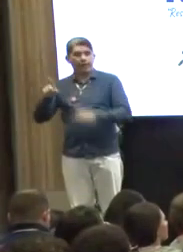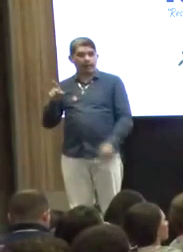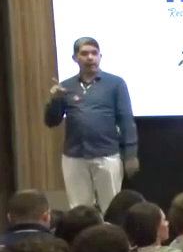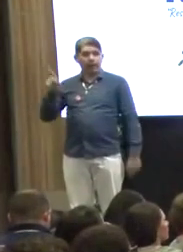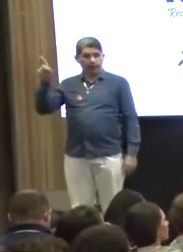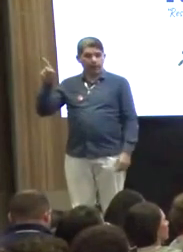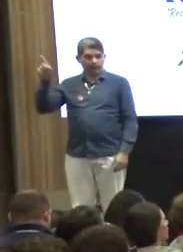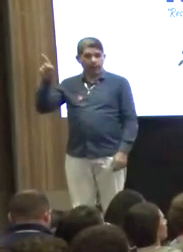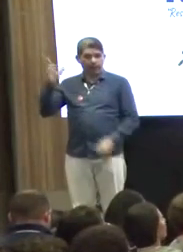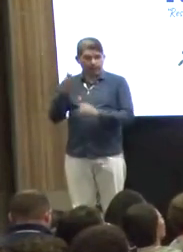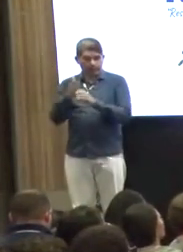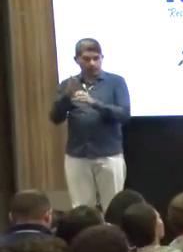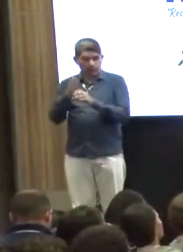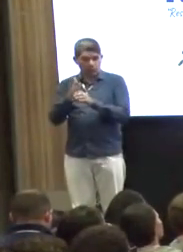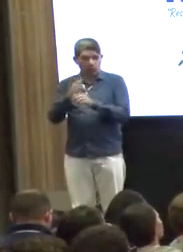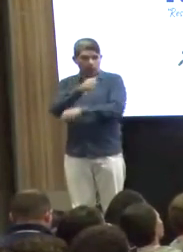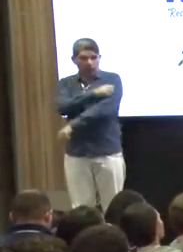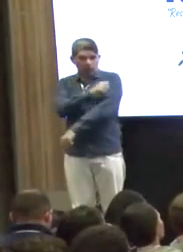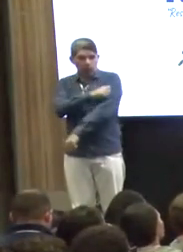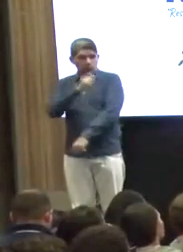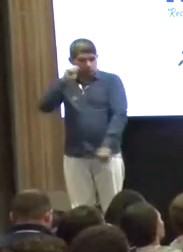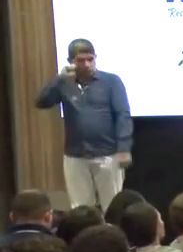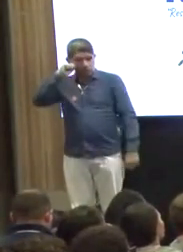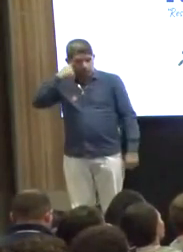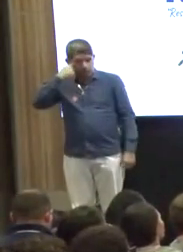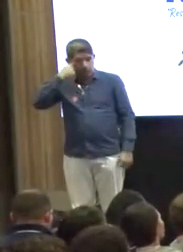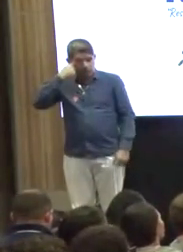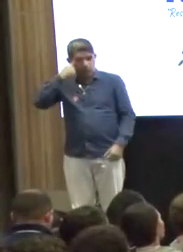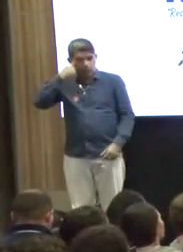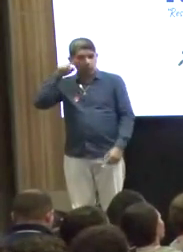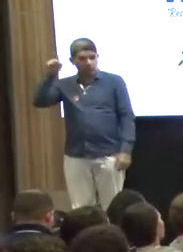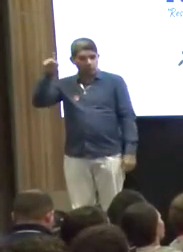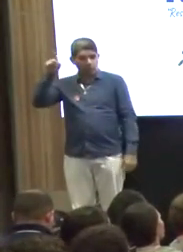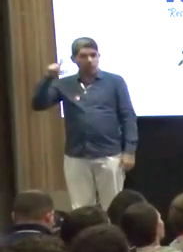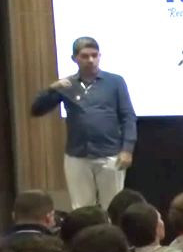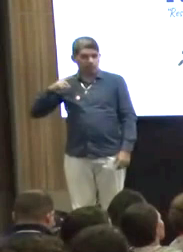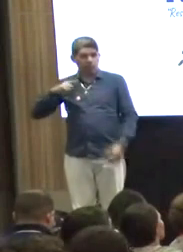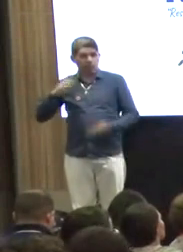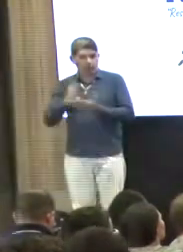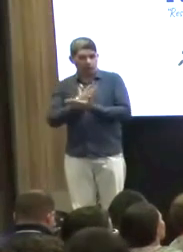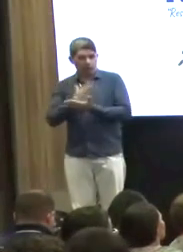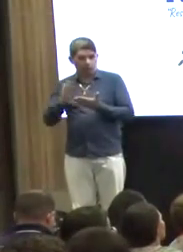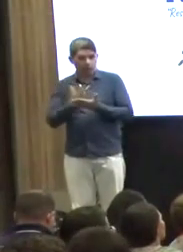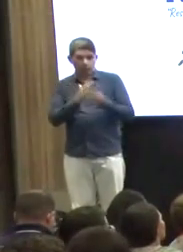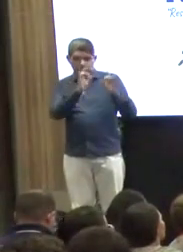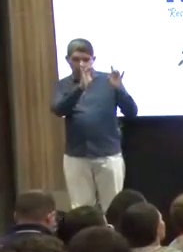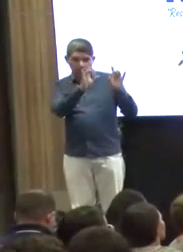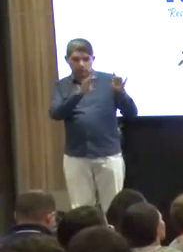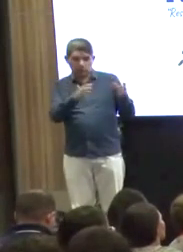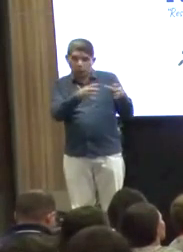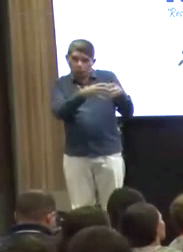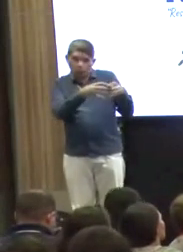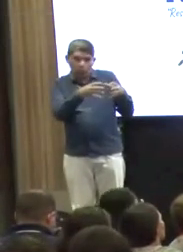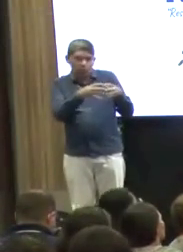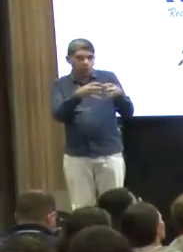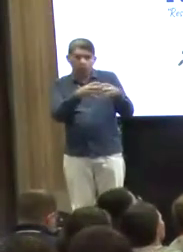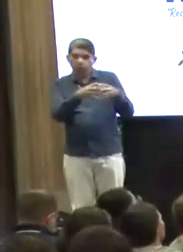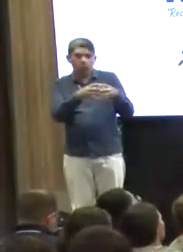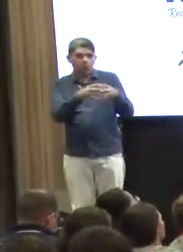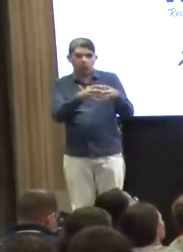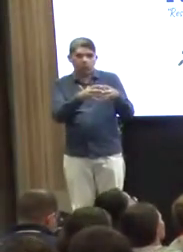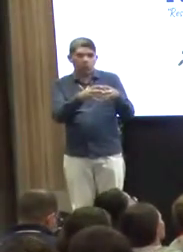alunos negros, alunos de algumas especificidades não têm muita voz. É uma cultura que